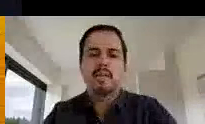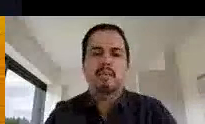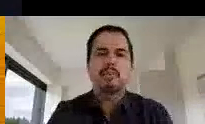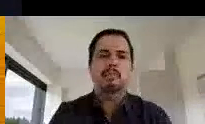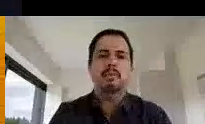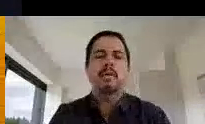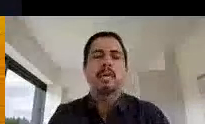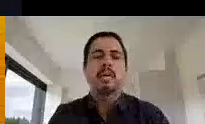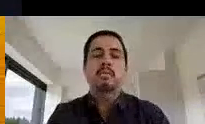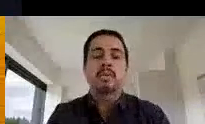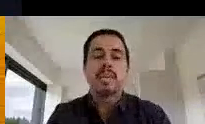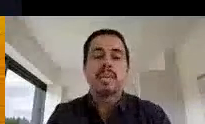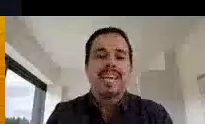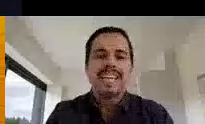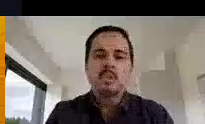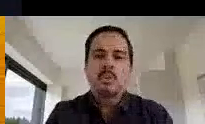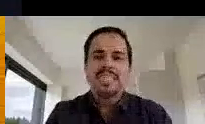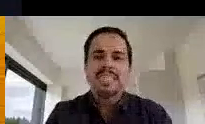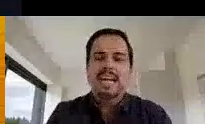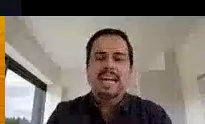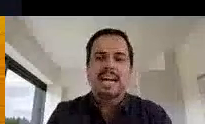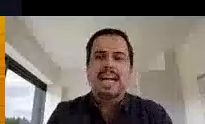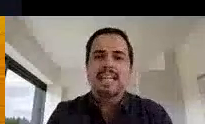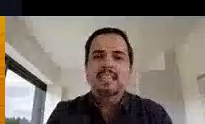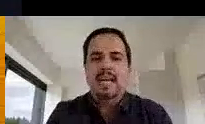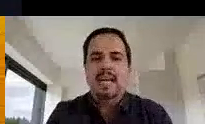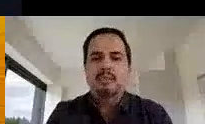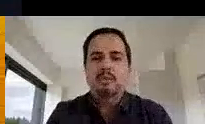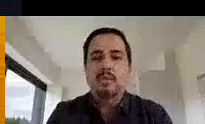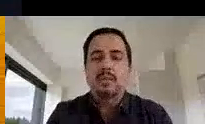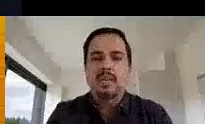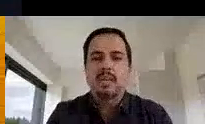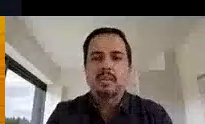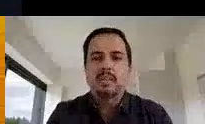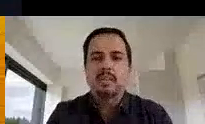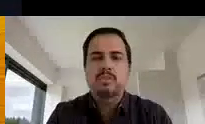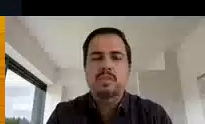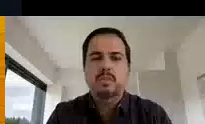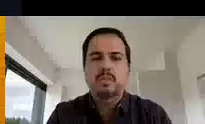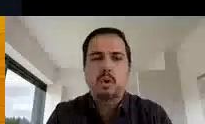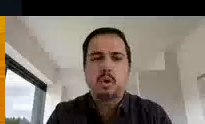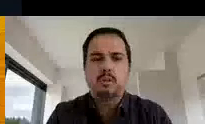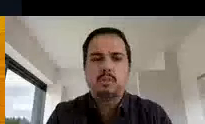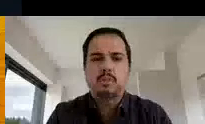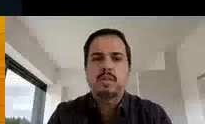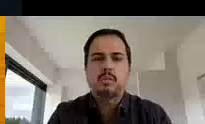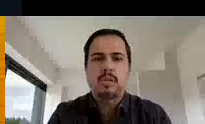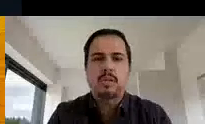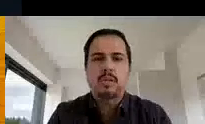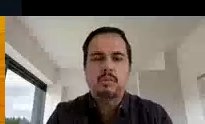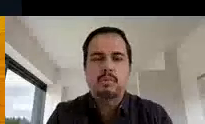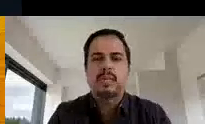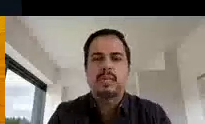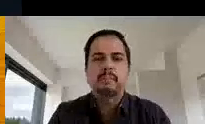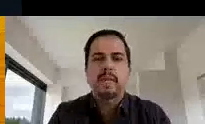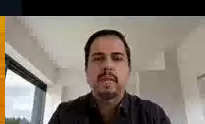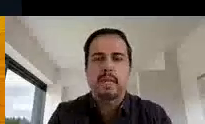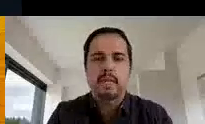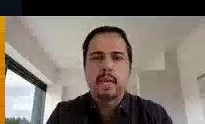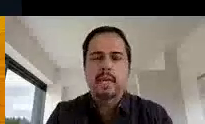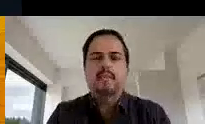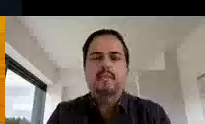Cashback para gastar na próxima compra. Então, isso aí, isso não é sacada de mercado, não. Isso é tecnologia. Você tem software, você tem algoritmo,